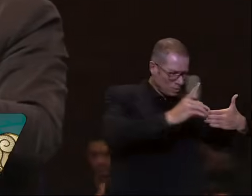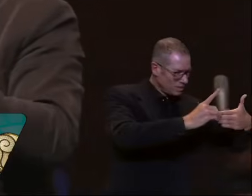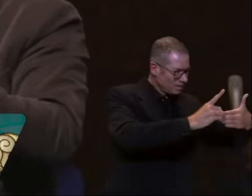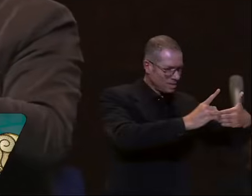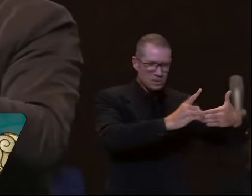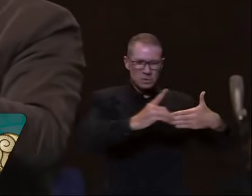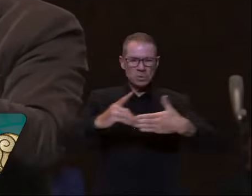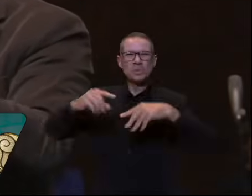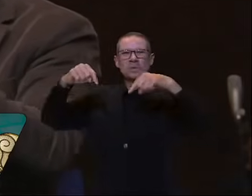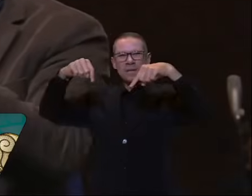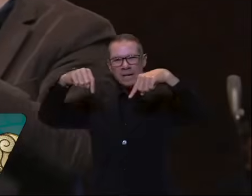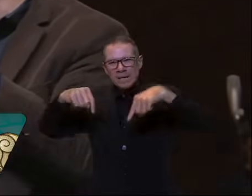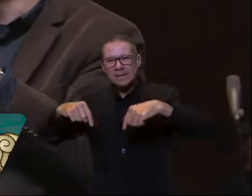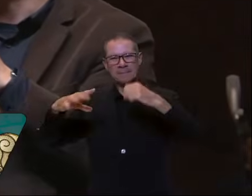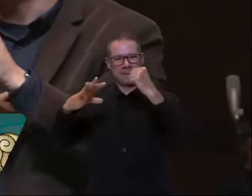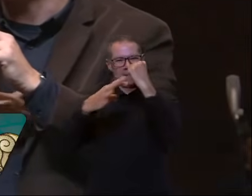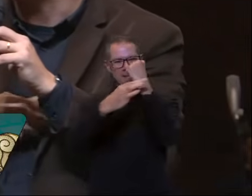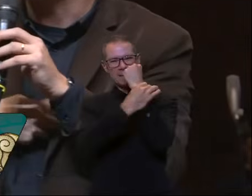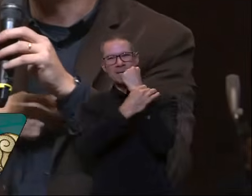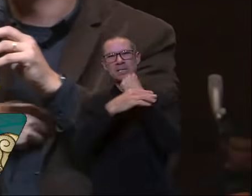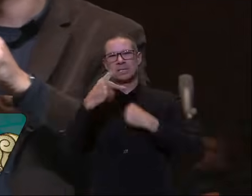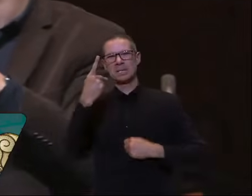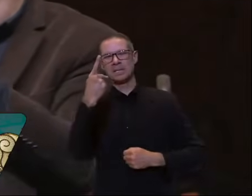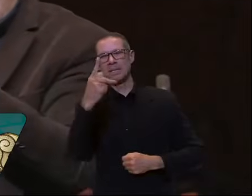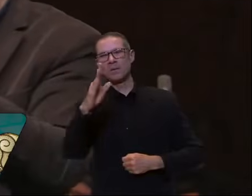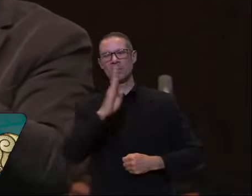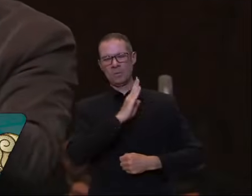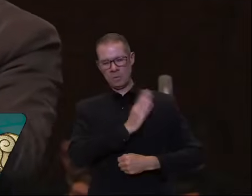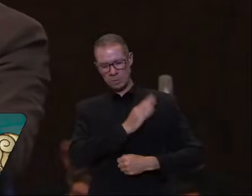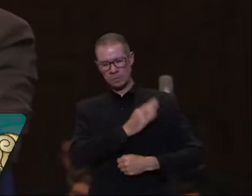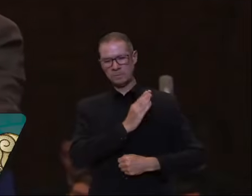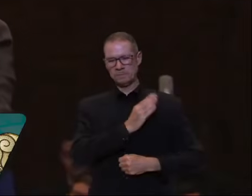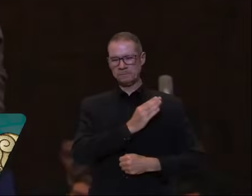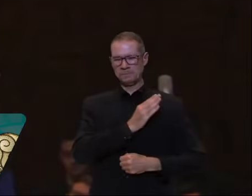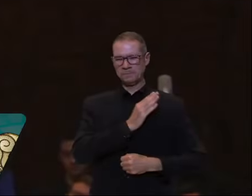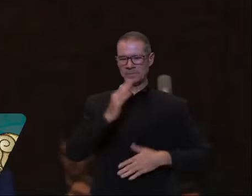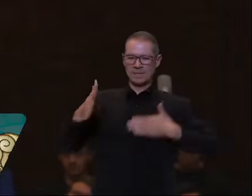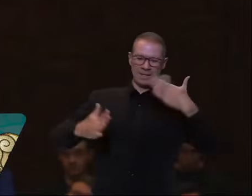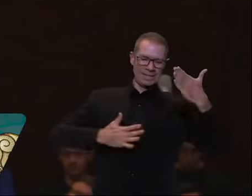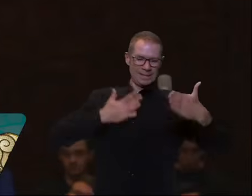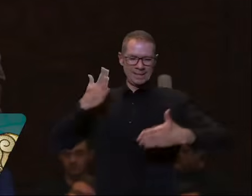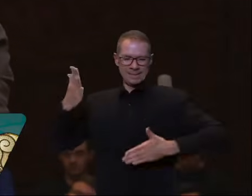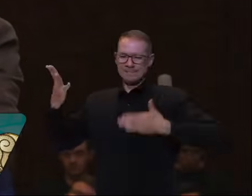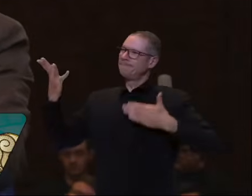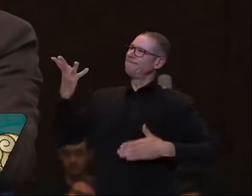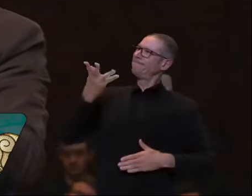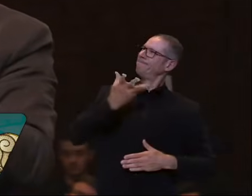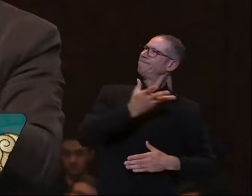deixei uma garantia no teu coração. A alegria da salvação.